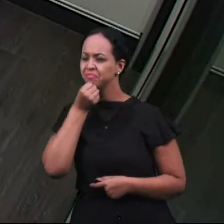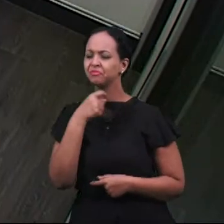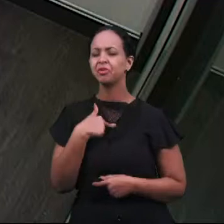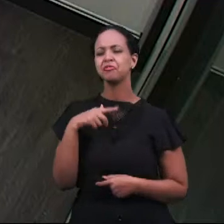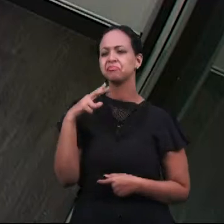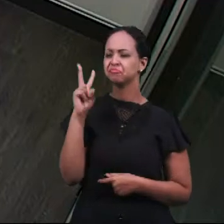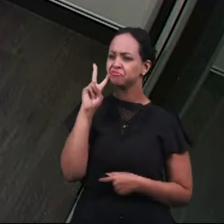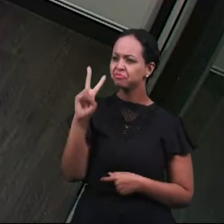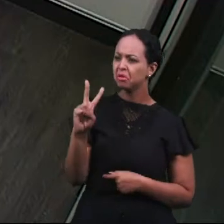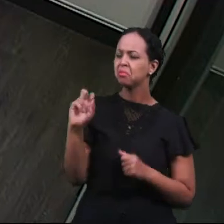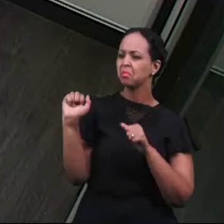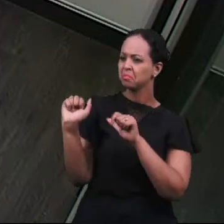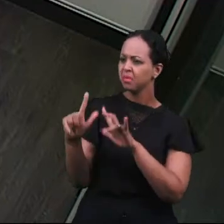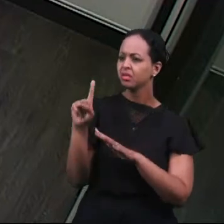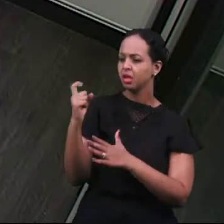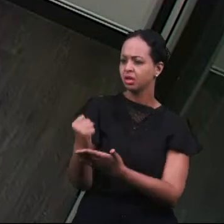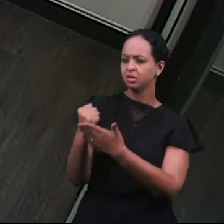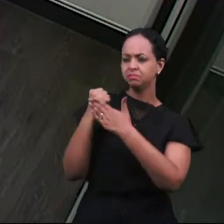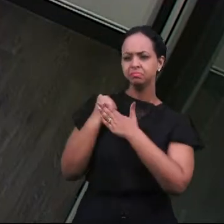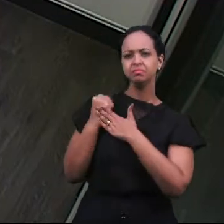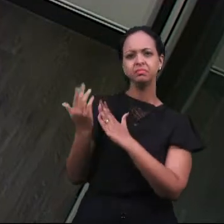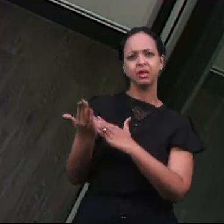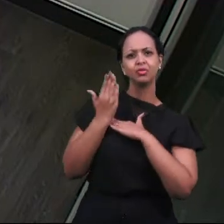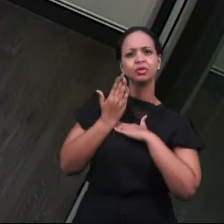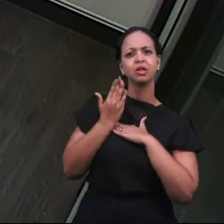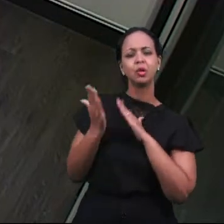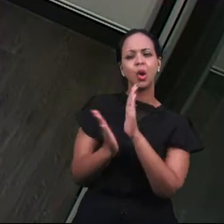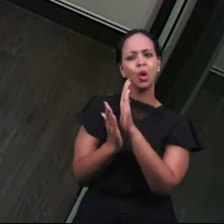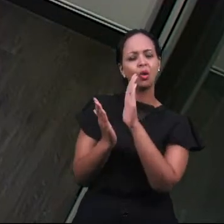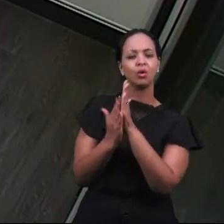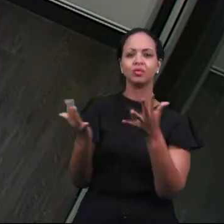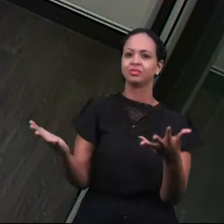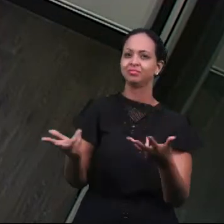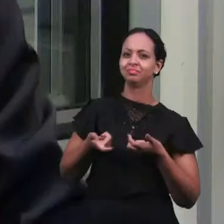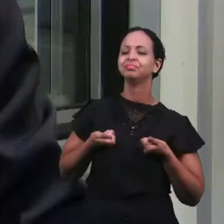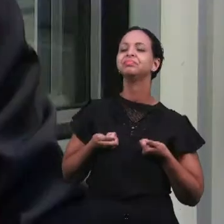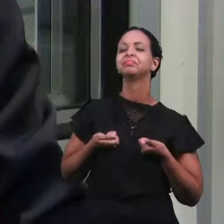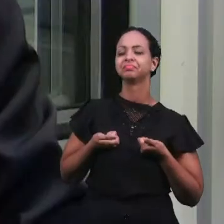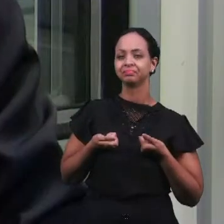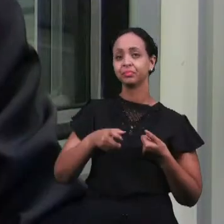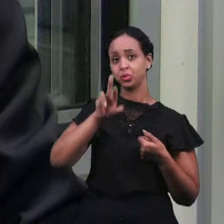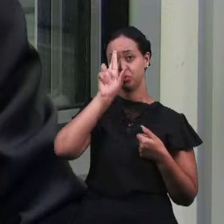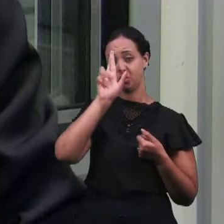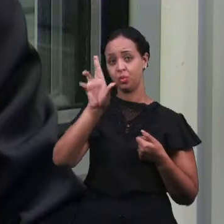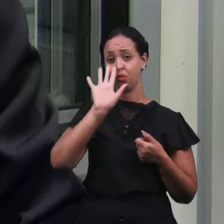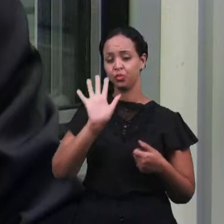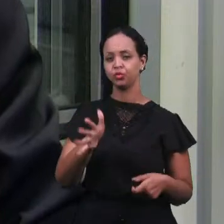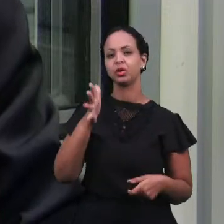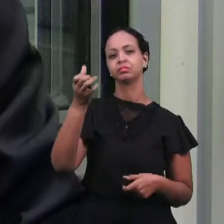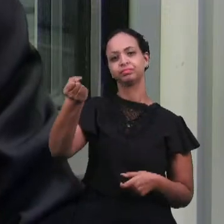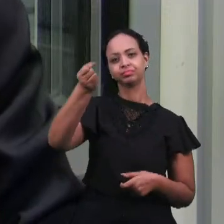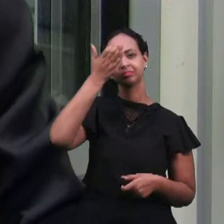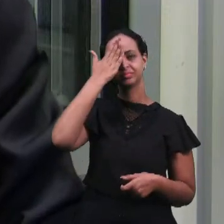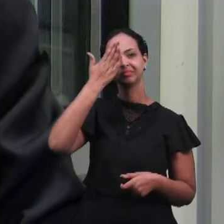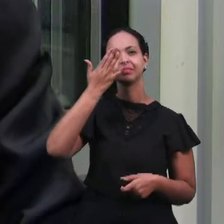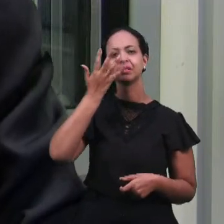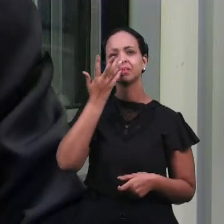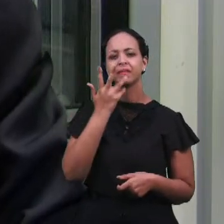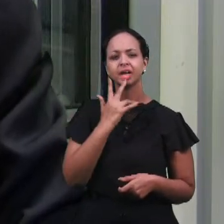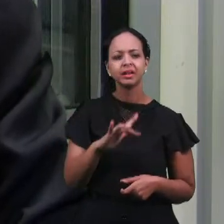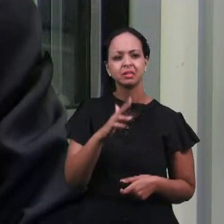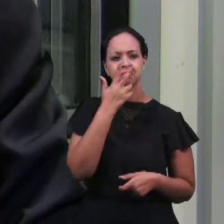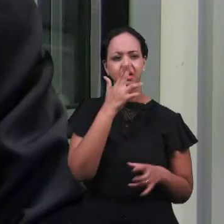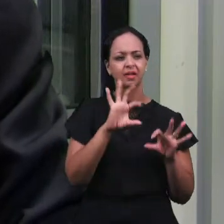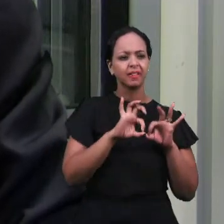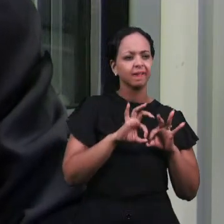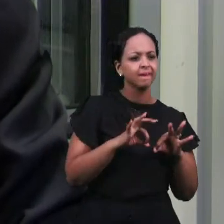tem sido um grande ajudador. Os hinos são maravilhosos, né? Aquilo que o Senhor tem revelado para as crianças são simples, eles tocam, eles